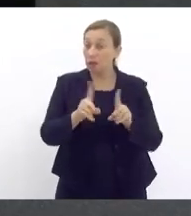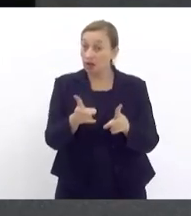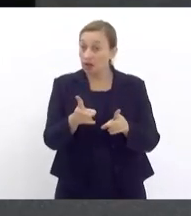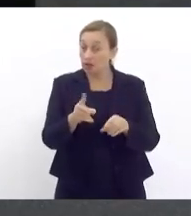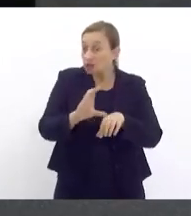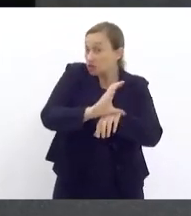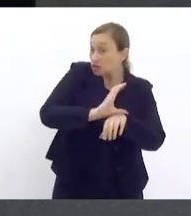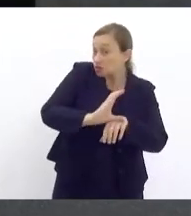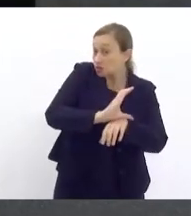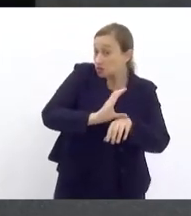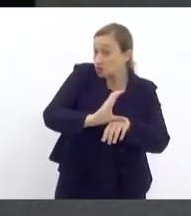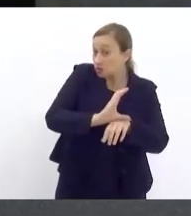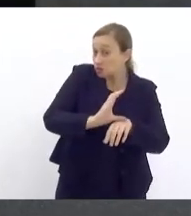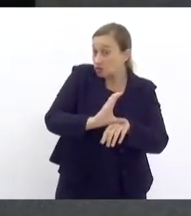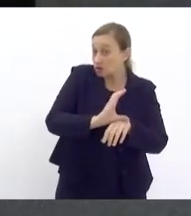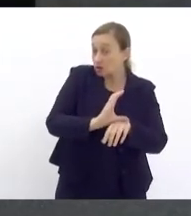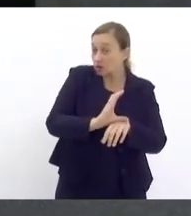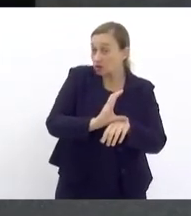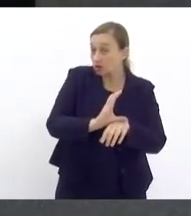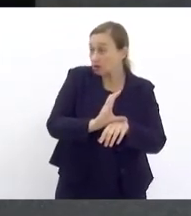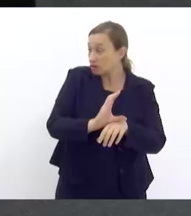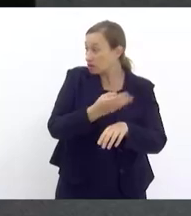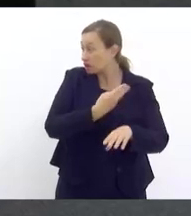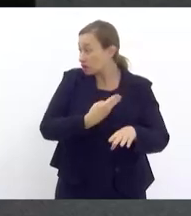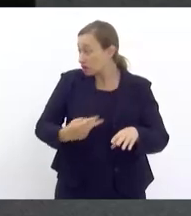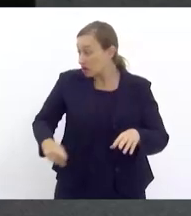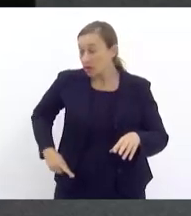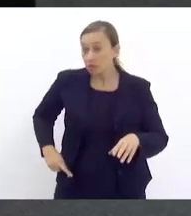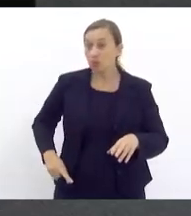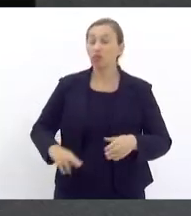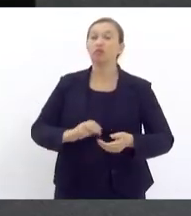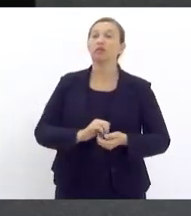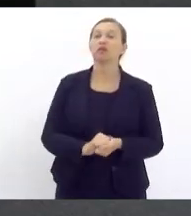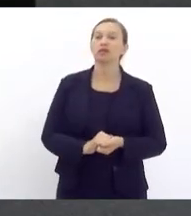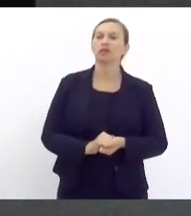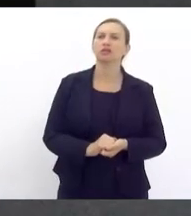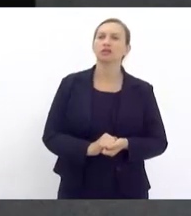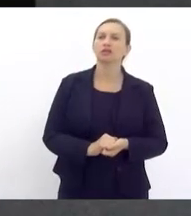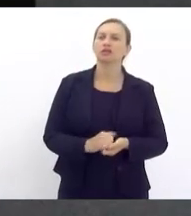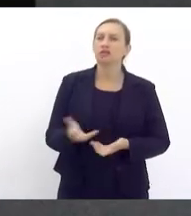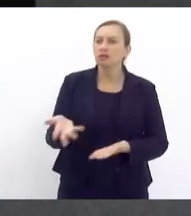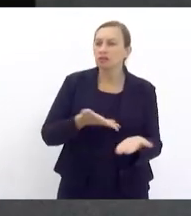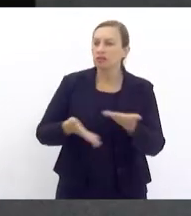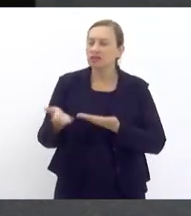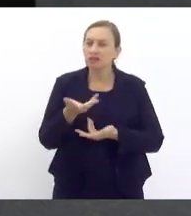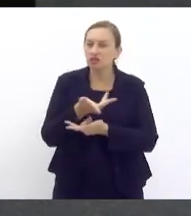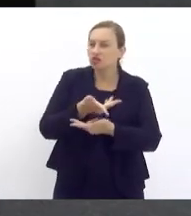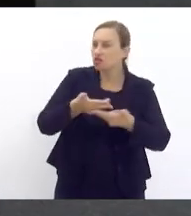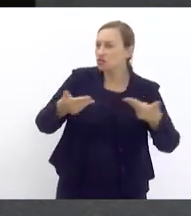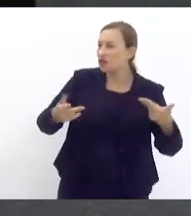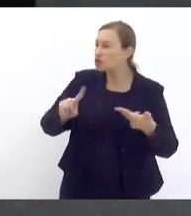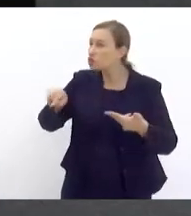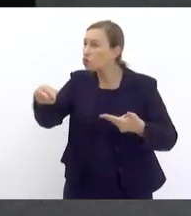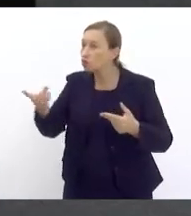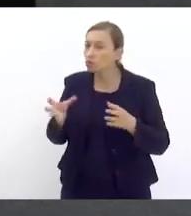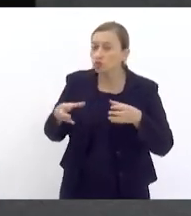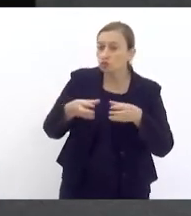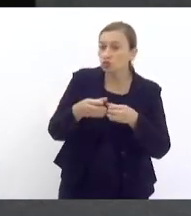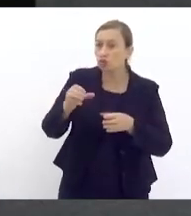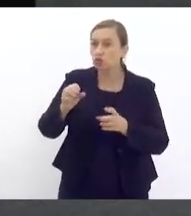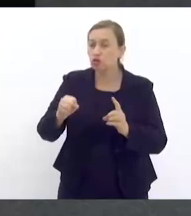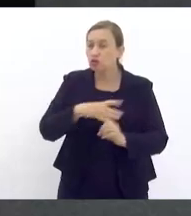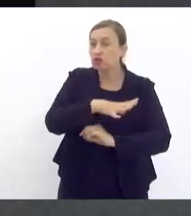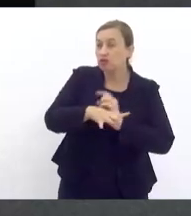e as repúblicas elas se congregam a partir da participação de diversos outros grupos sociais